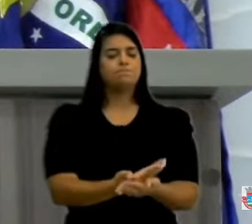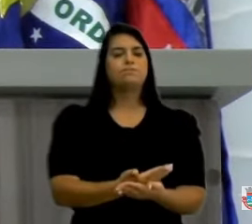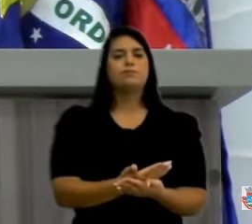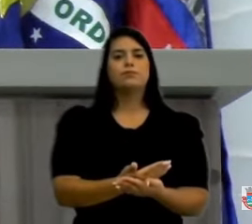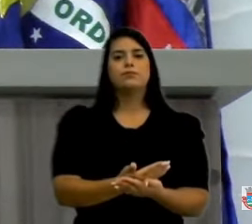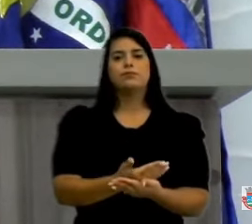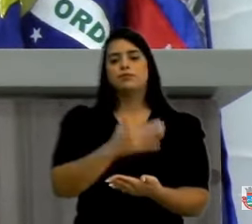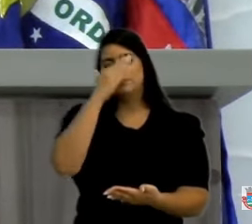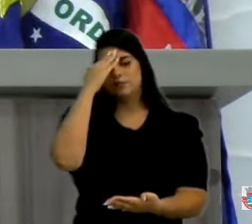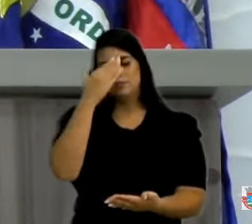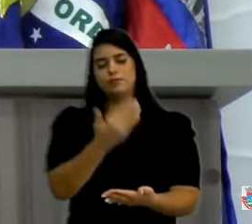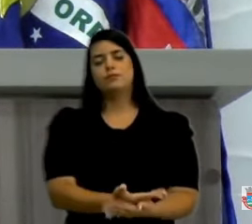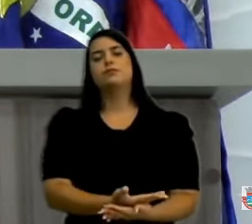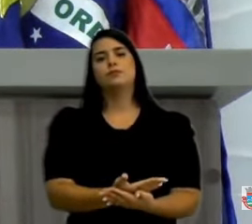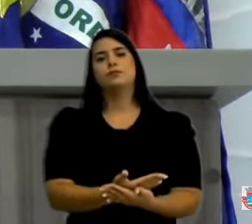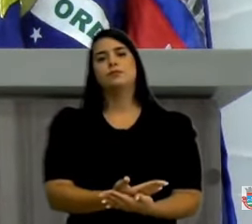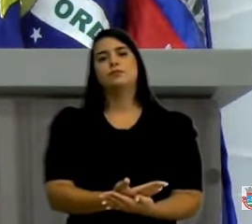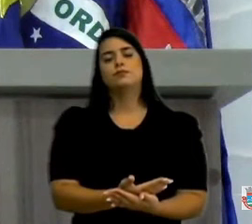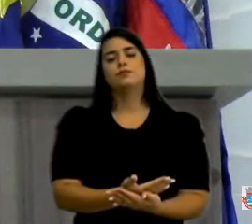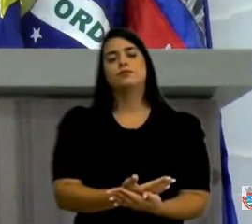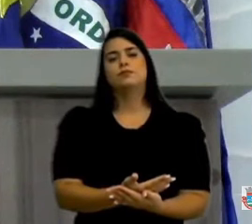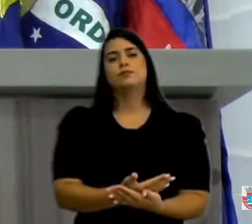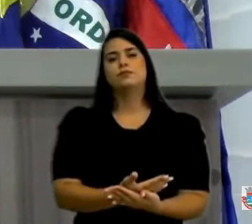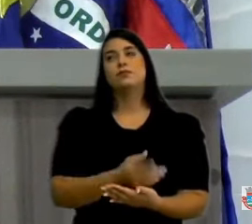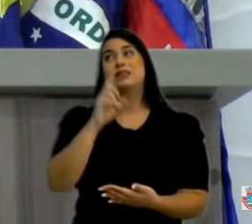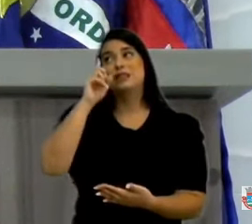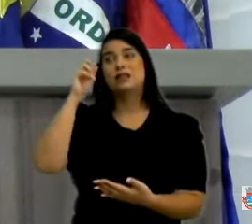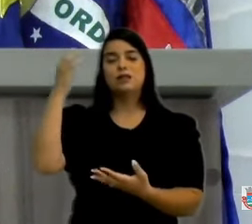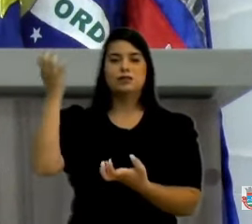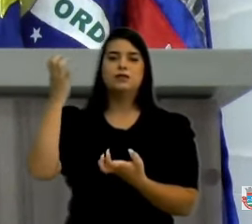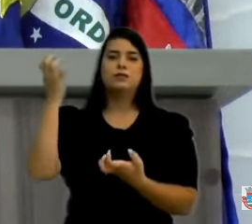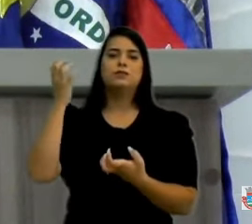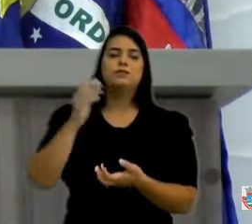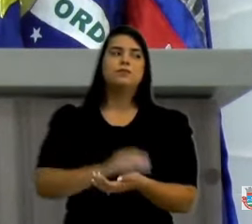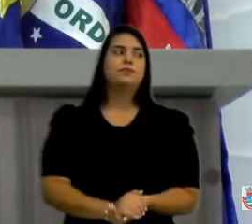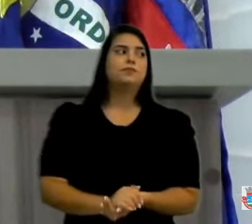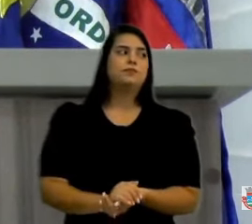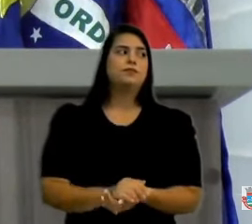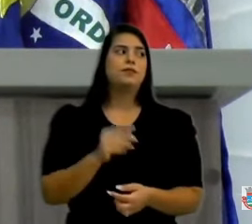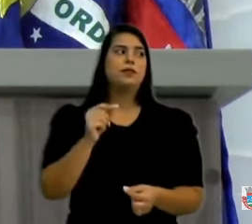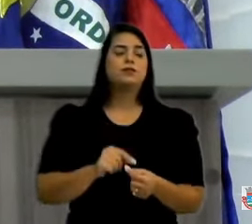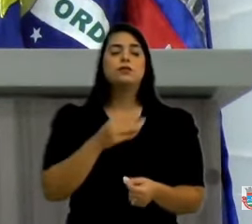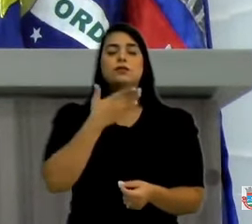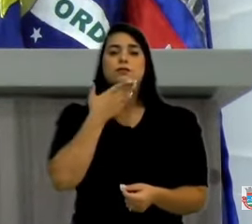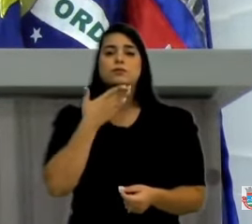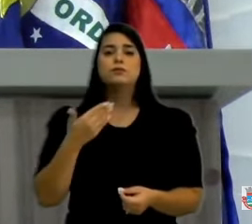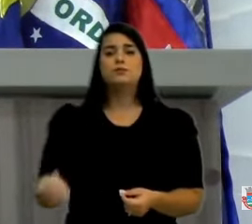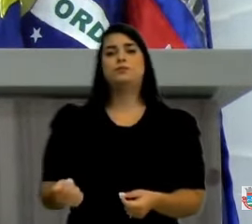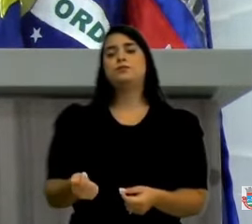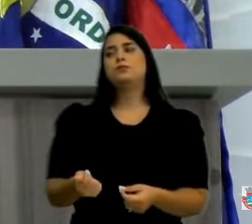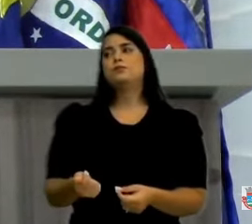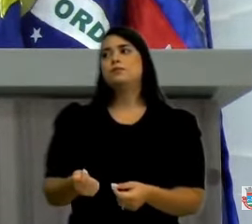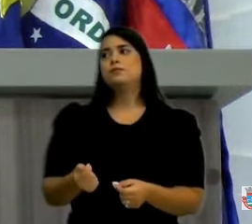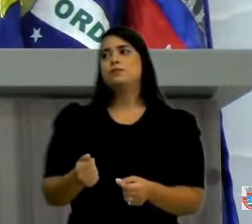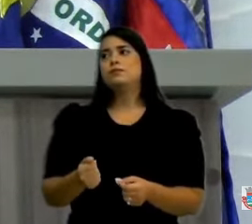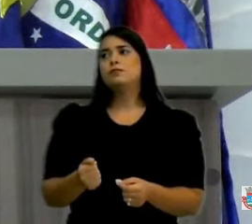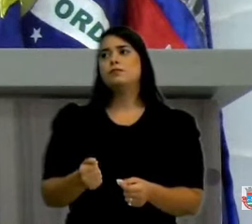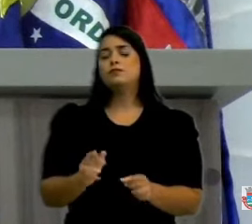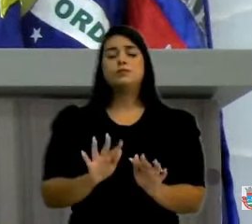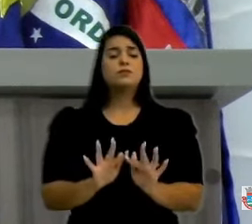aqui até o dia que Ele permitir. Então vamos fazer o melhor. Vamos